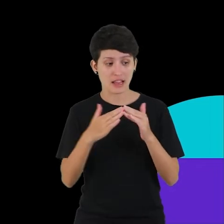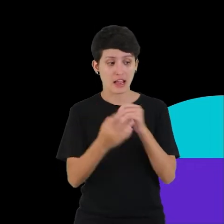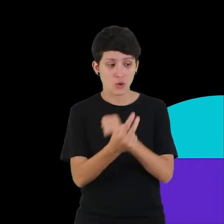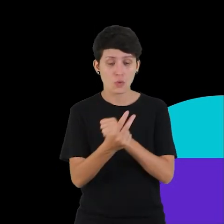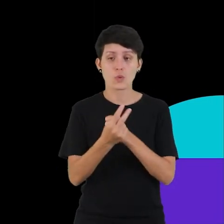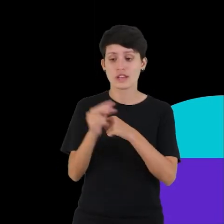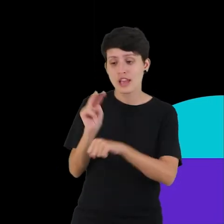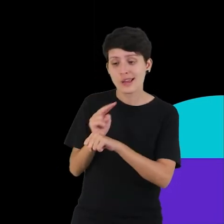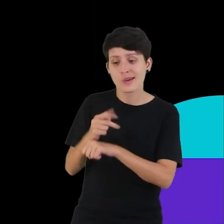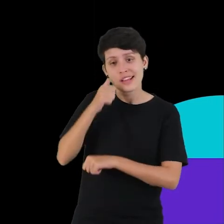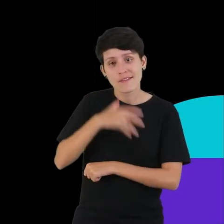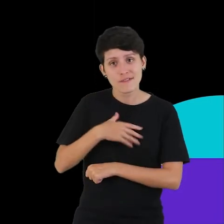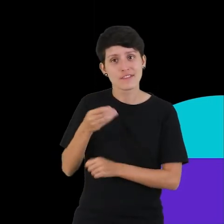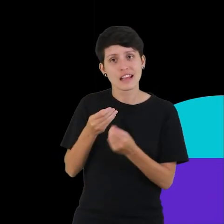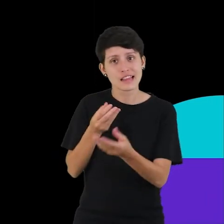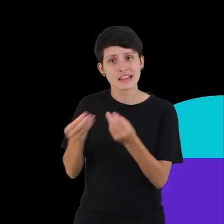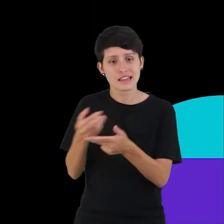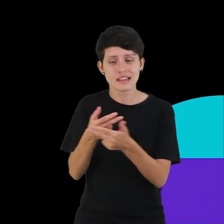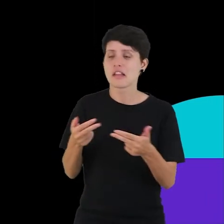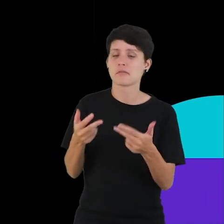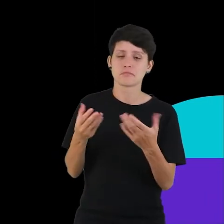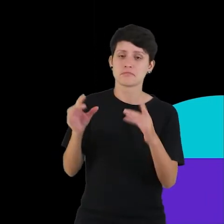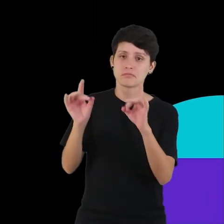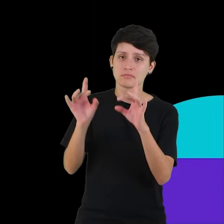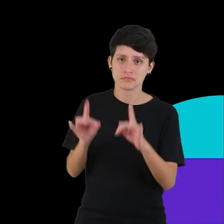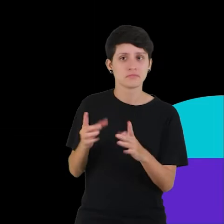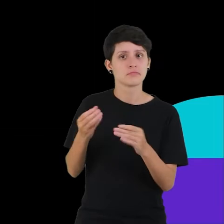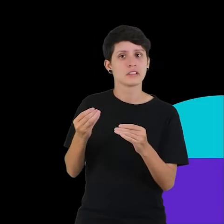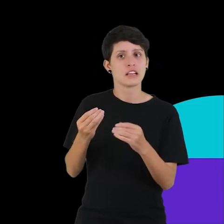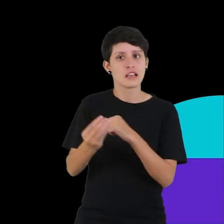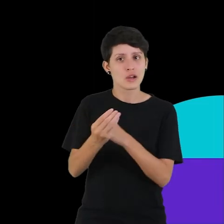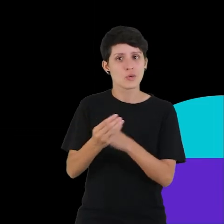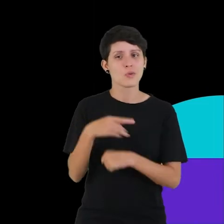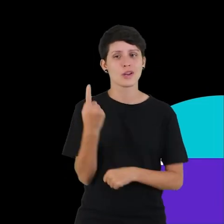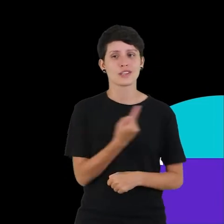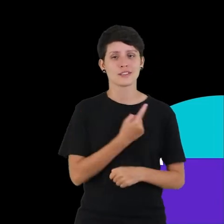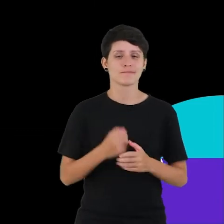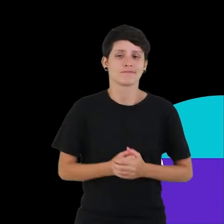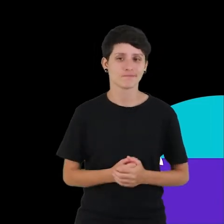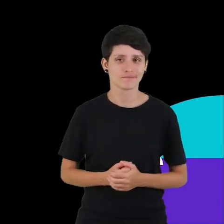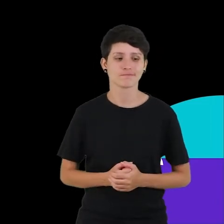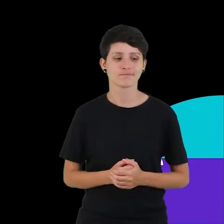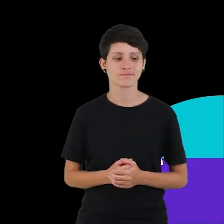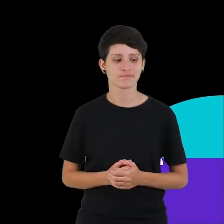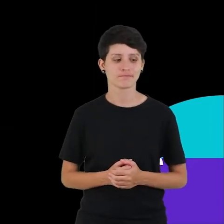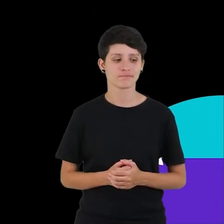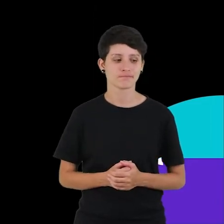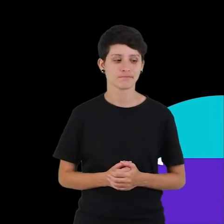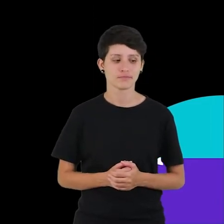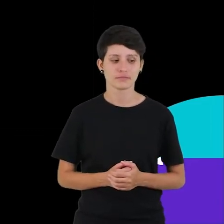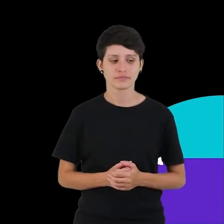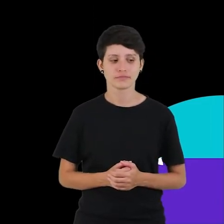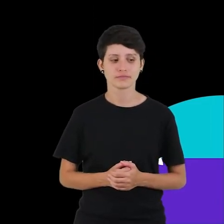condução, ela vai. Ela vai para todo tiver gente para vender, ela vai. Mais esforçada assim de vender as coisas aqui em casa, ela. Ela compra as